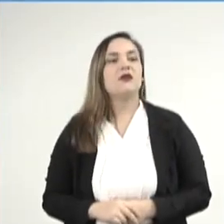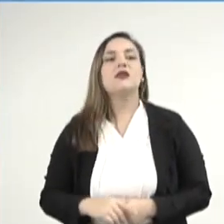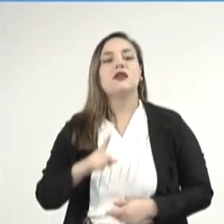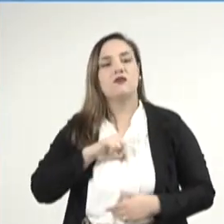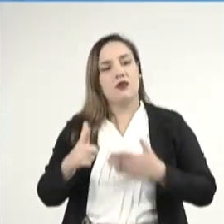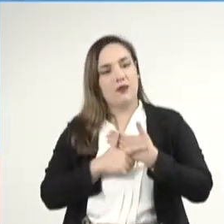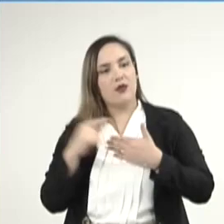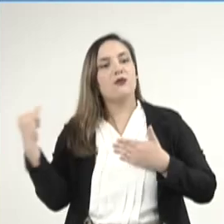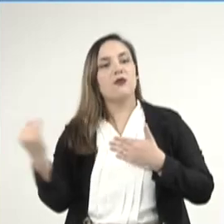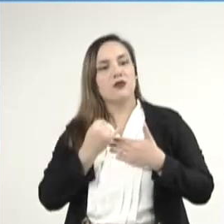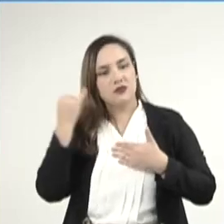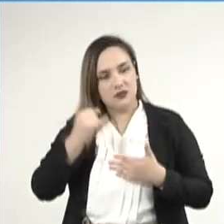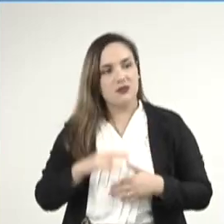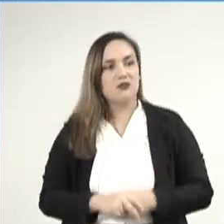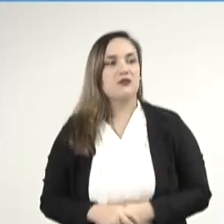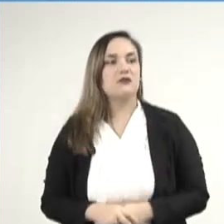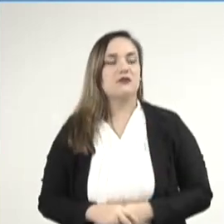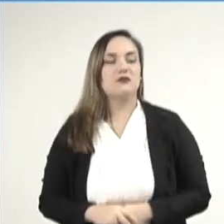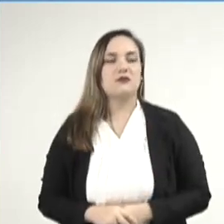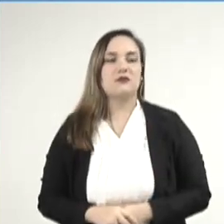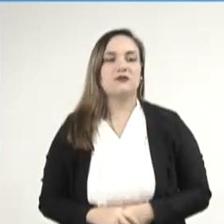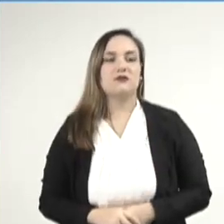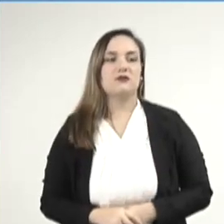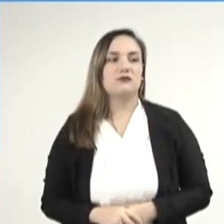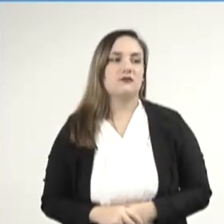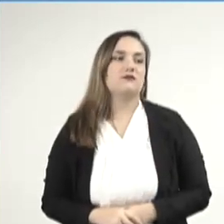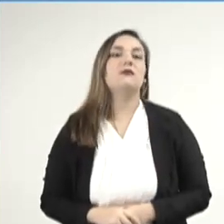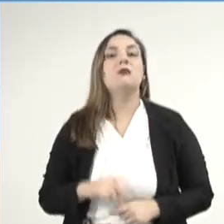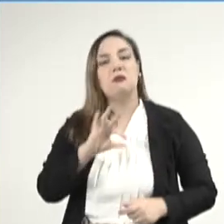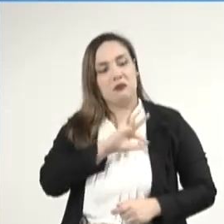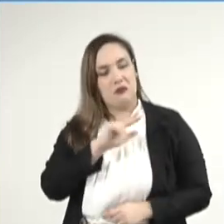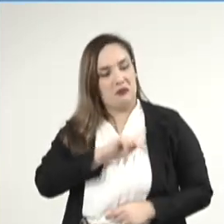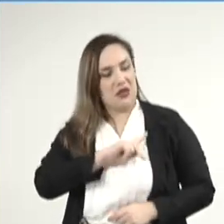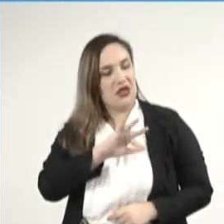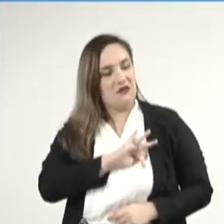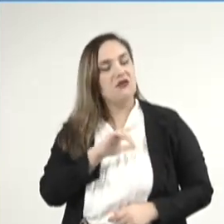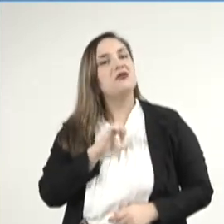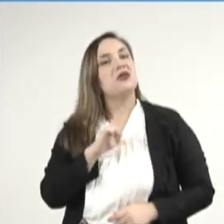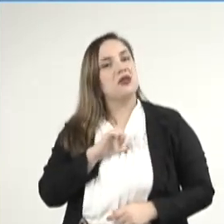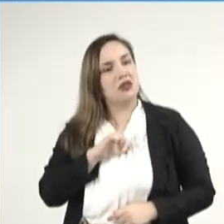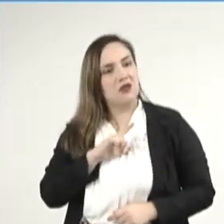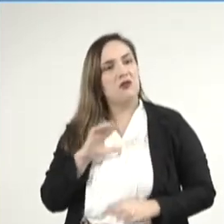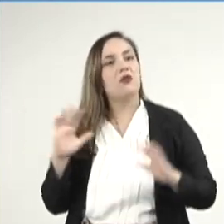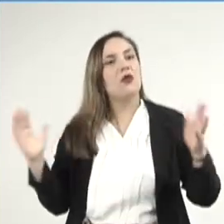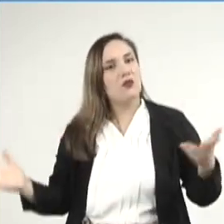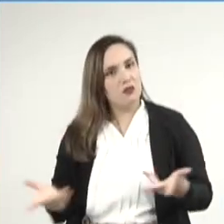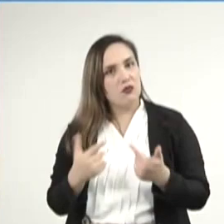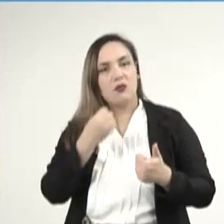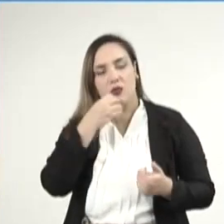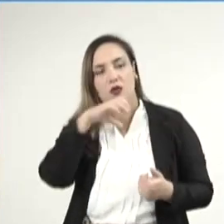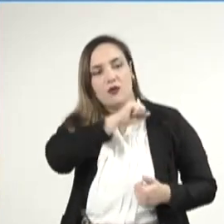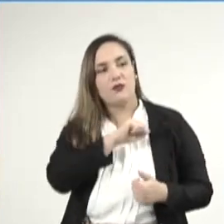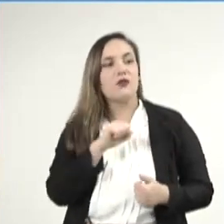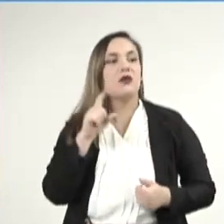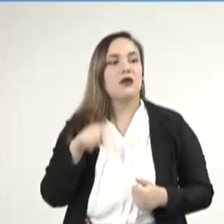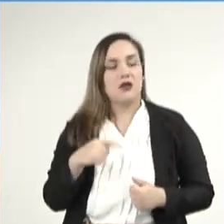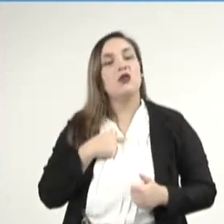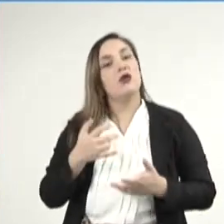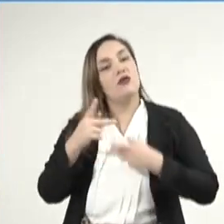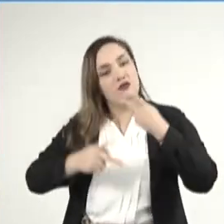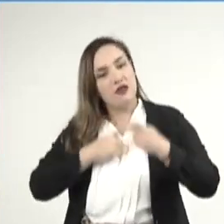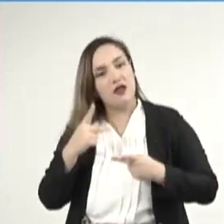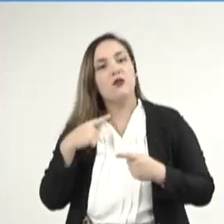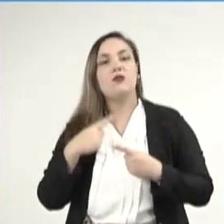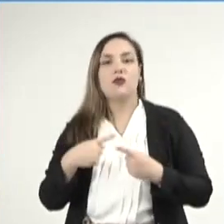importante. A Polícia Federal foi muito eficiente e eu quero reafirmar que esse crime só foi elucidado com